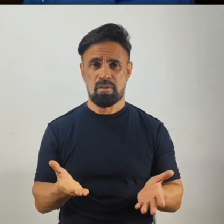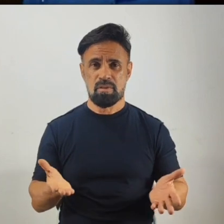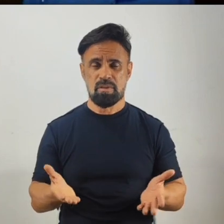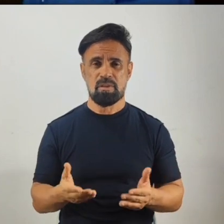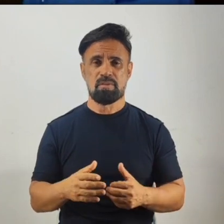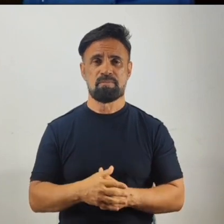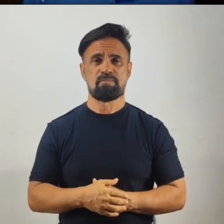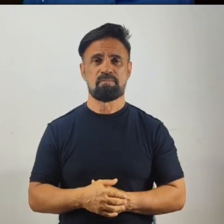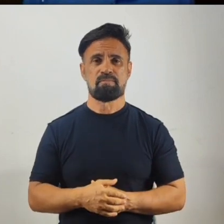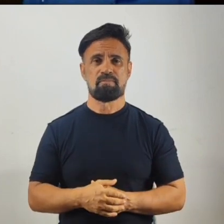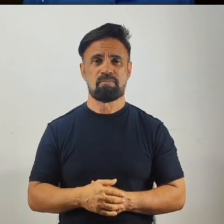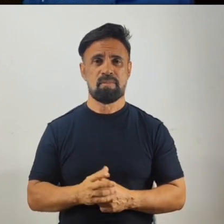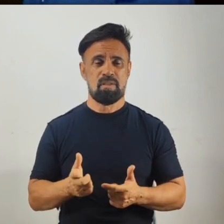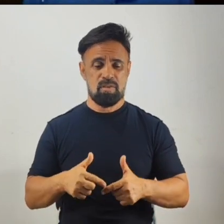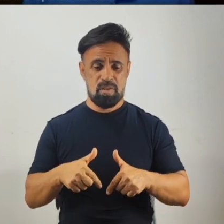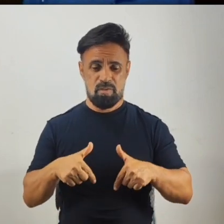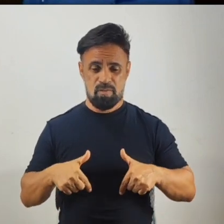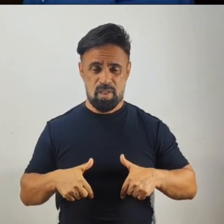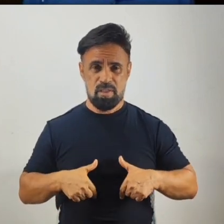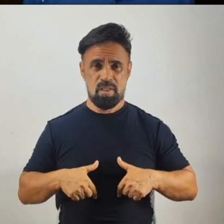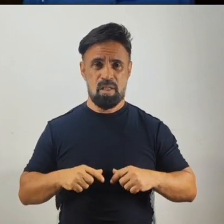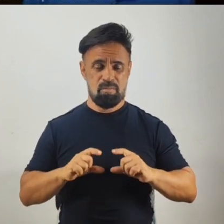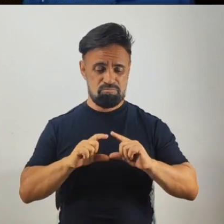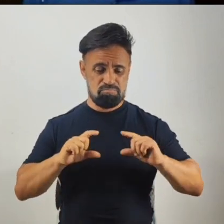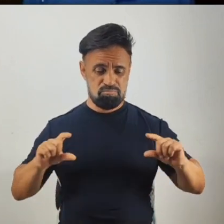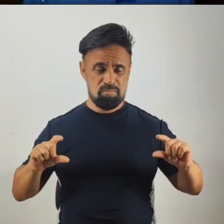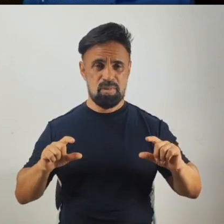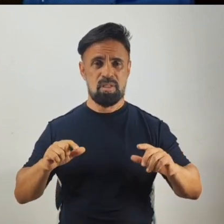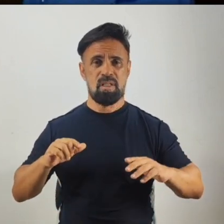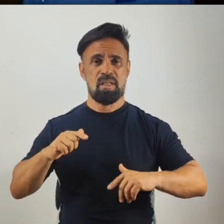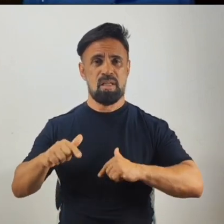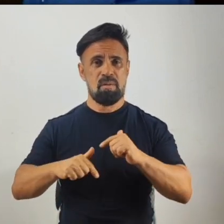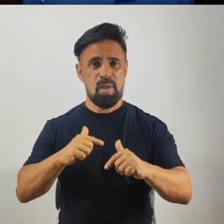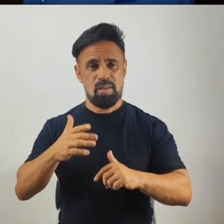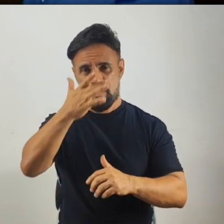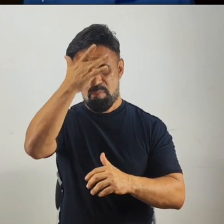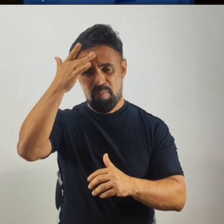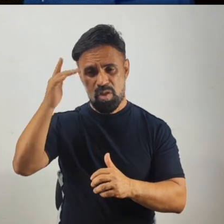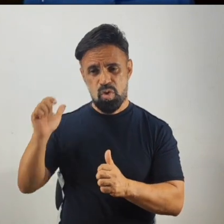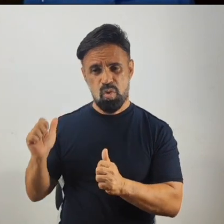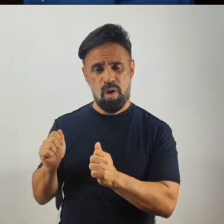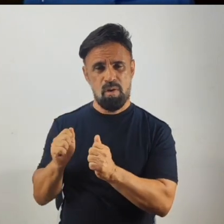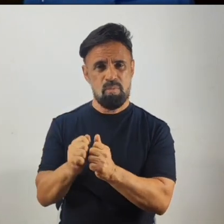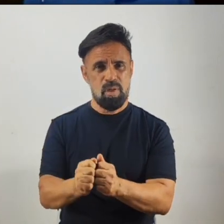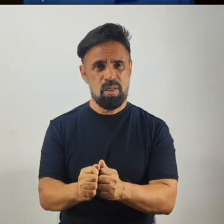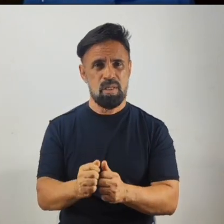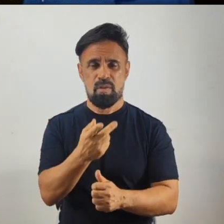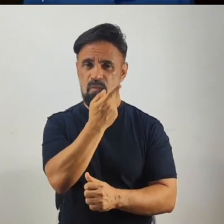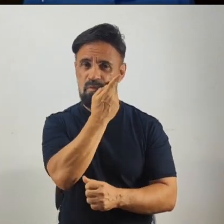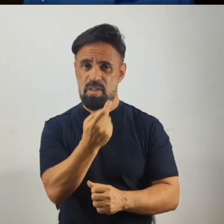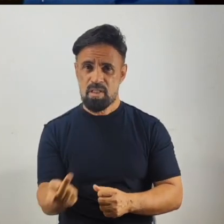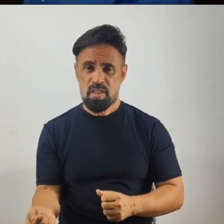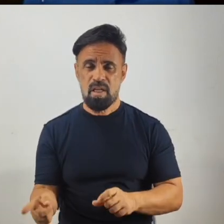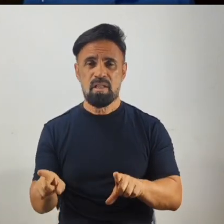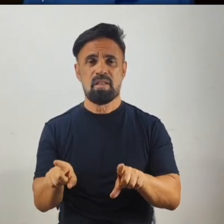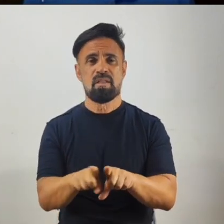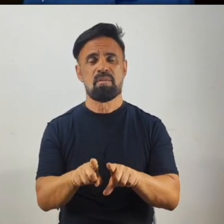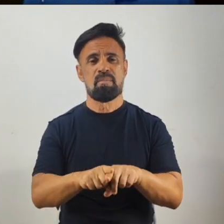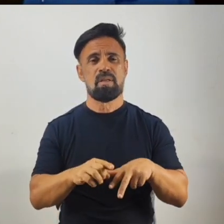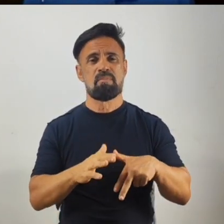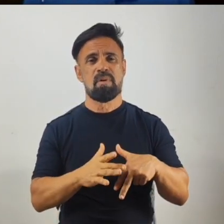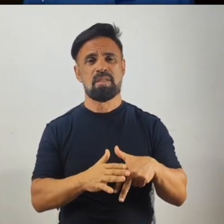e a legislação vigente. Mecanismo de identificação de áreas, trabalhadores,